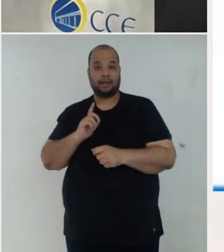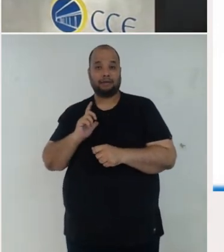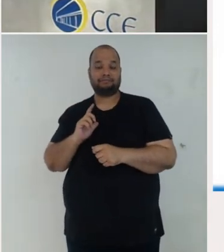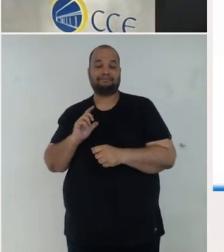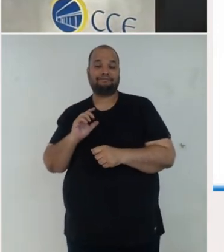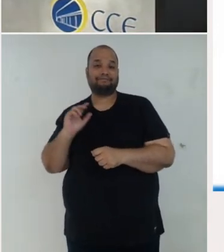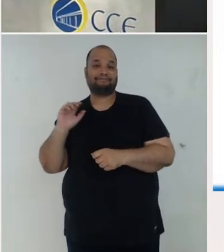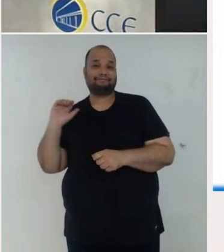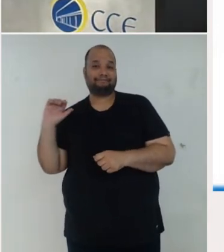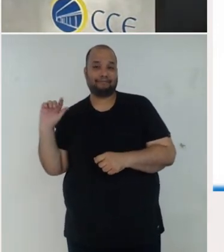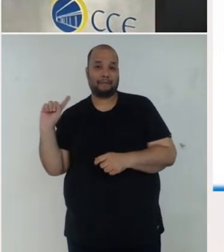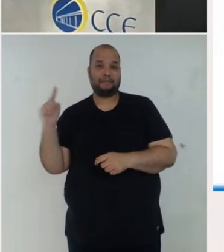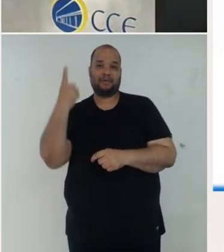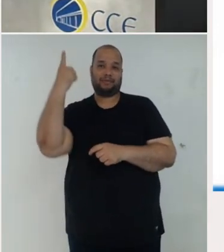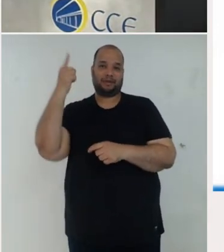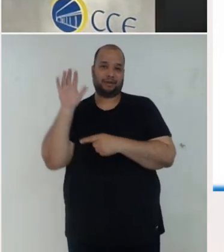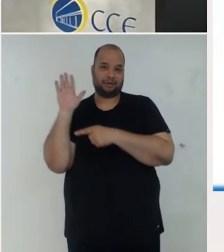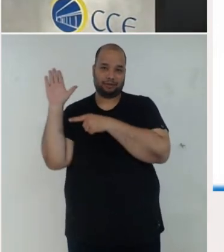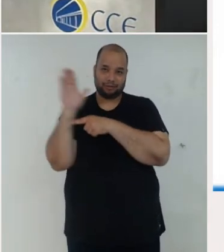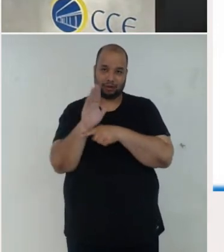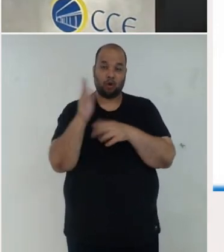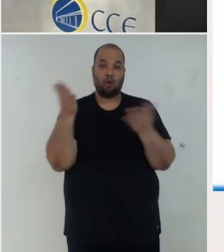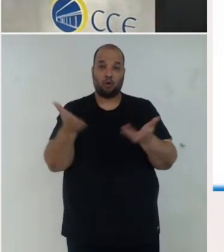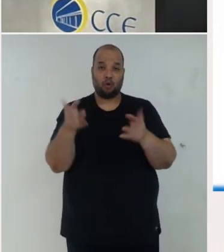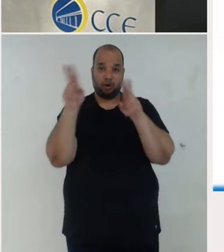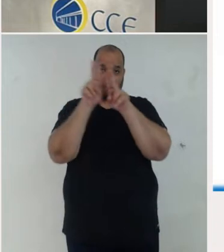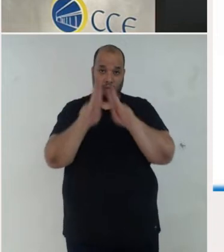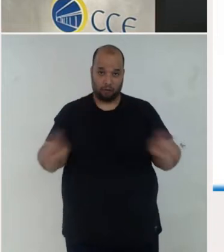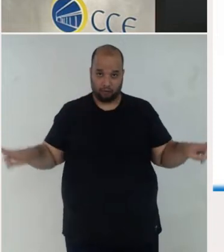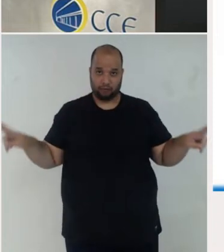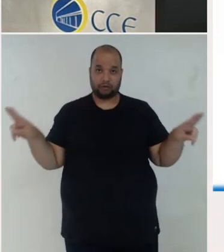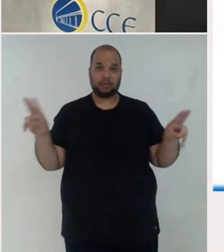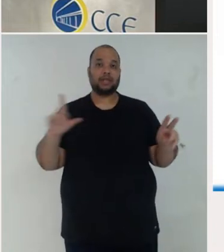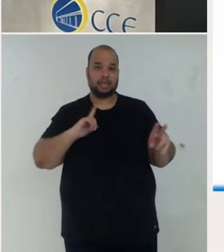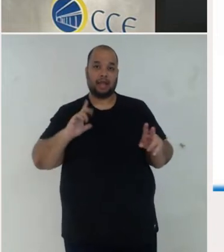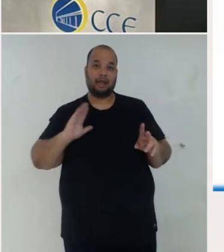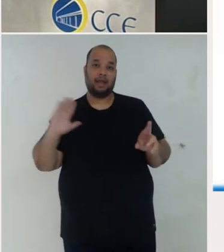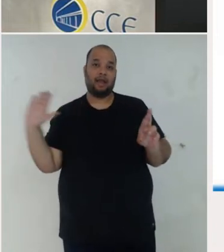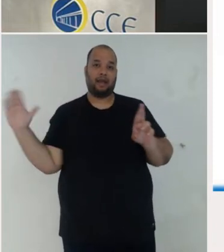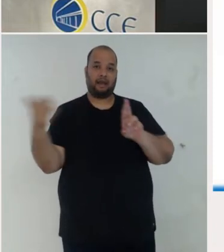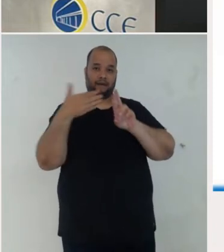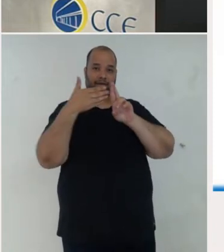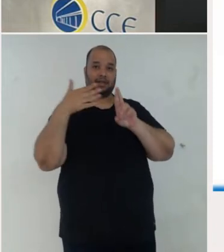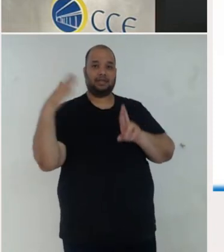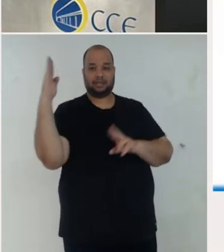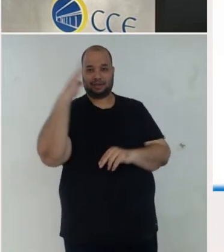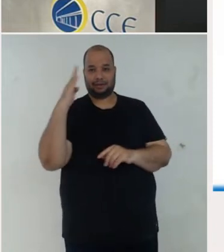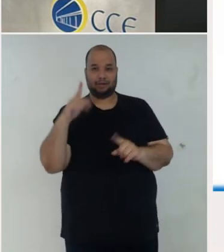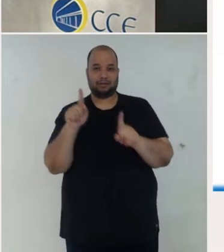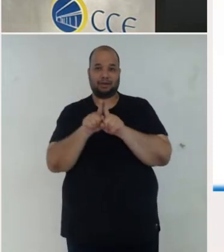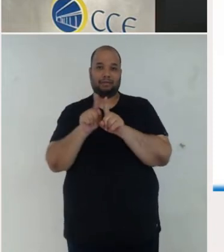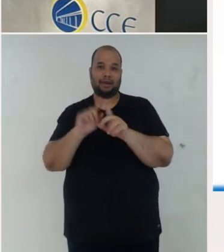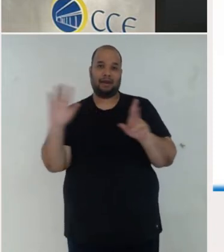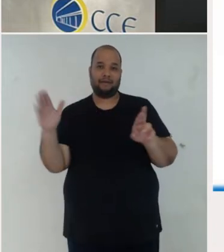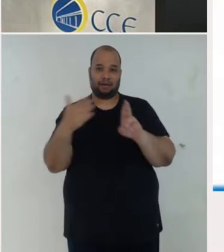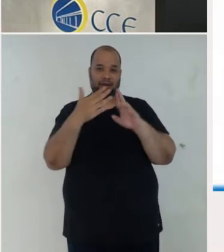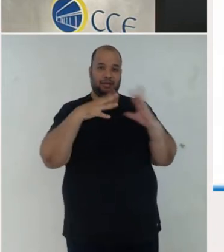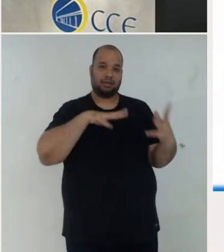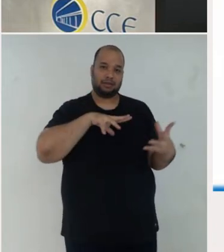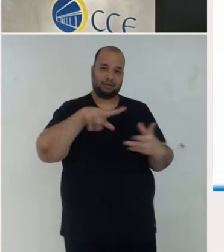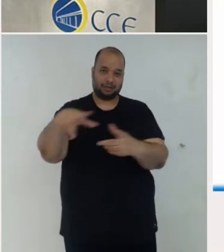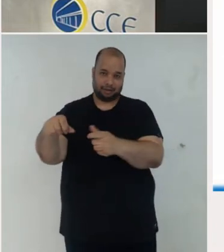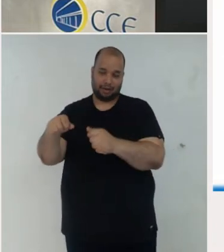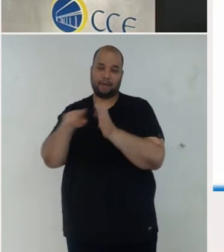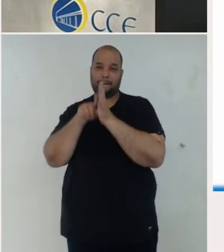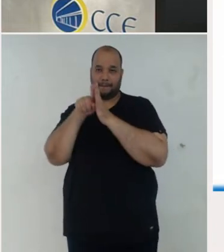aí nesse pioneirismo e a UFSC hoje e a PEGET são uma referência nacional e internacional no campo de pesquisas